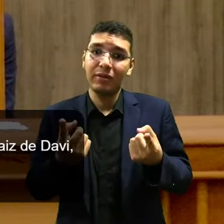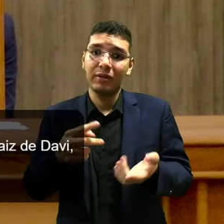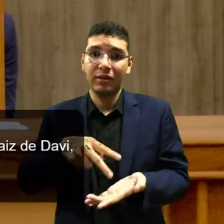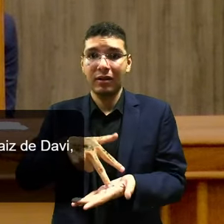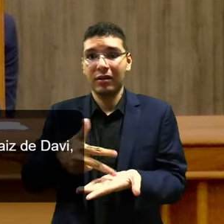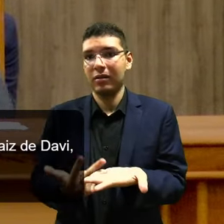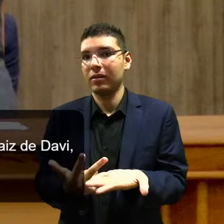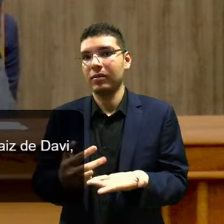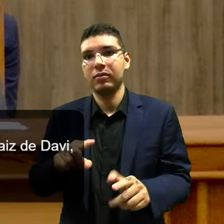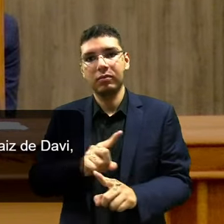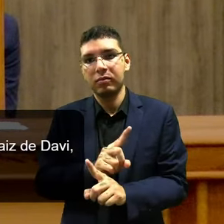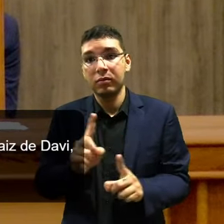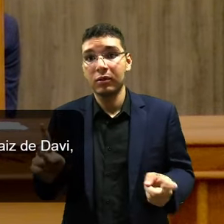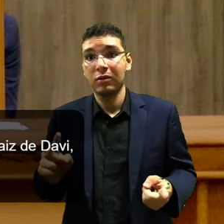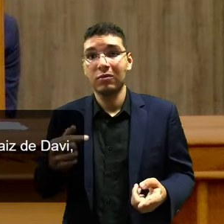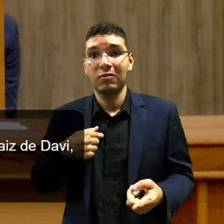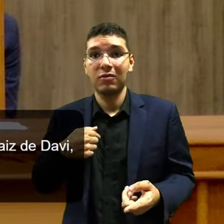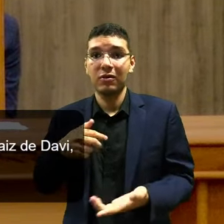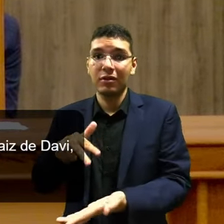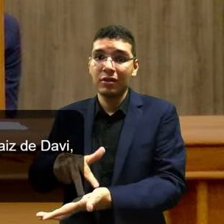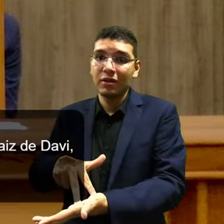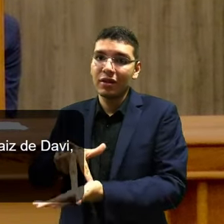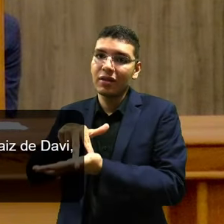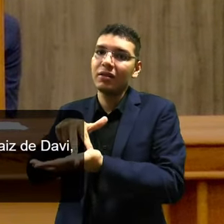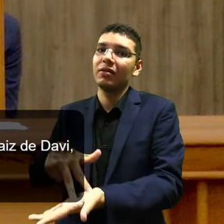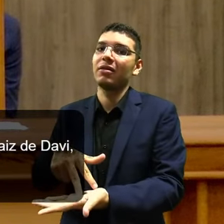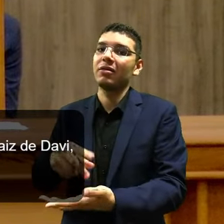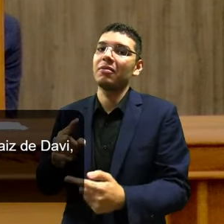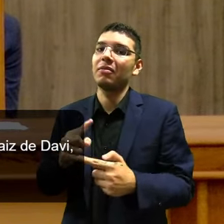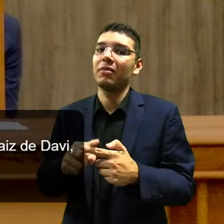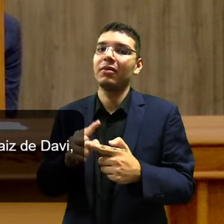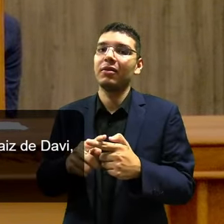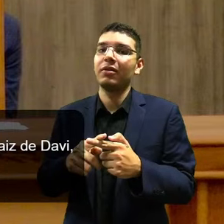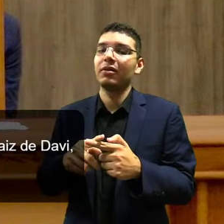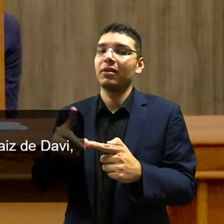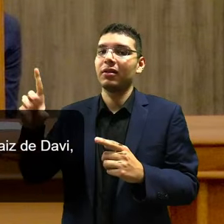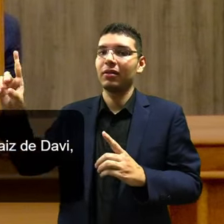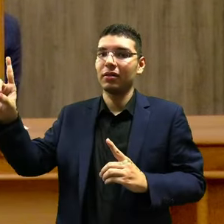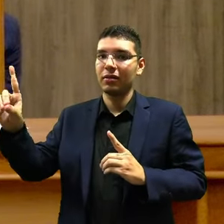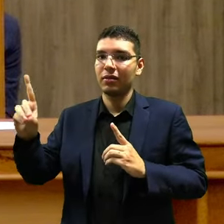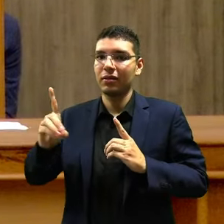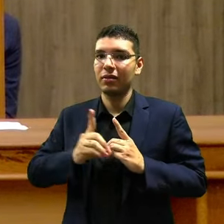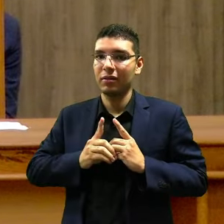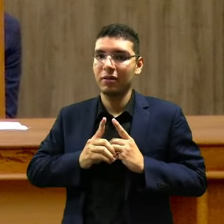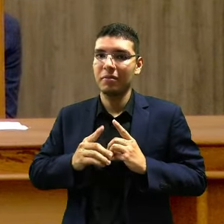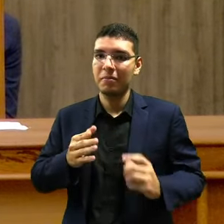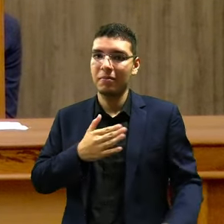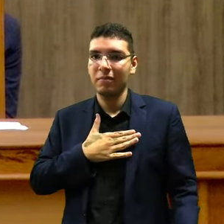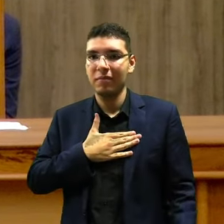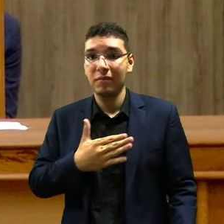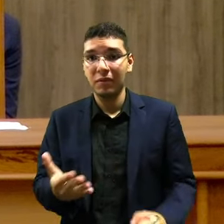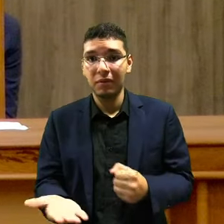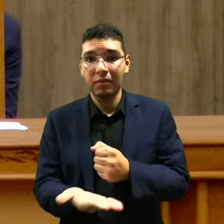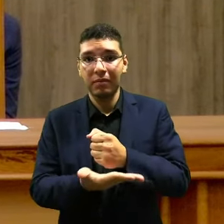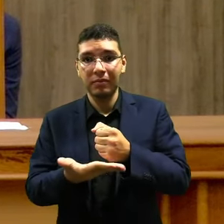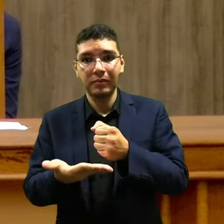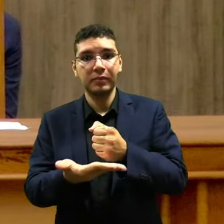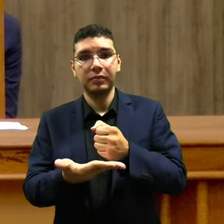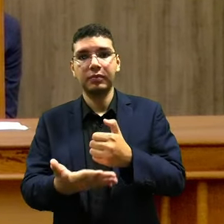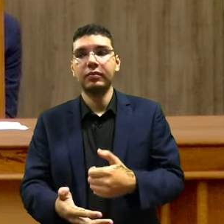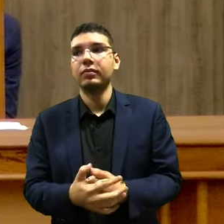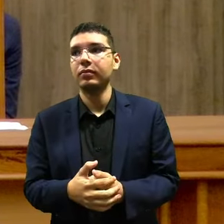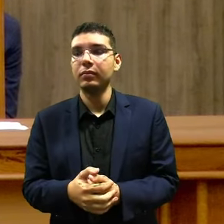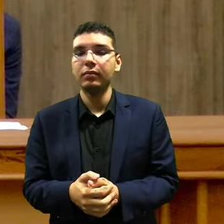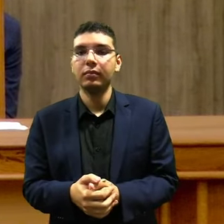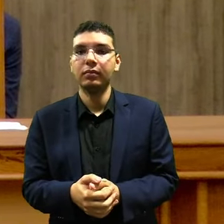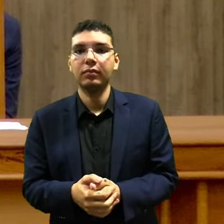a Deus tá bom tem procedência e outra coisa Irmão Jorge volta bem ali